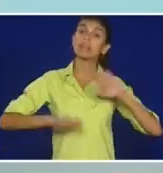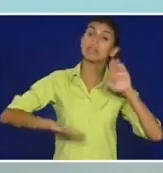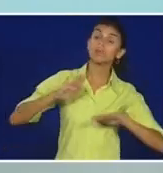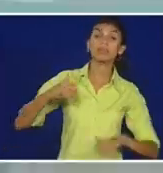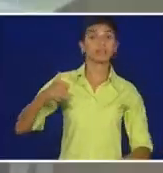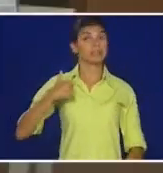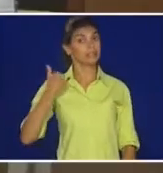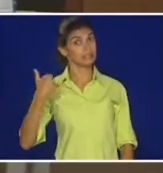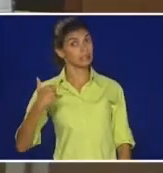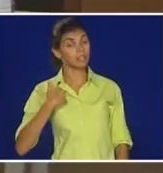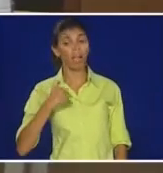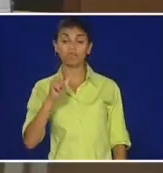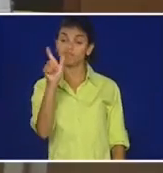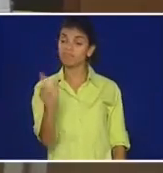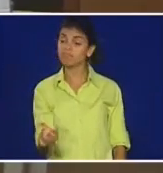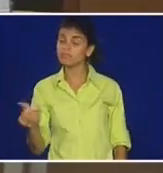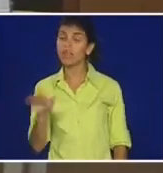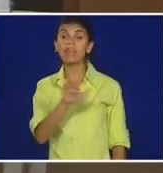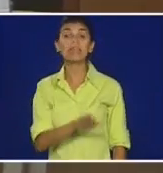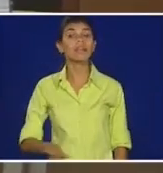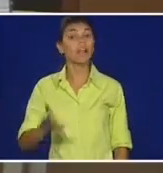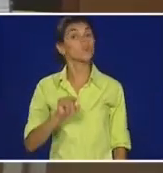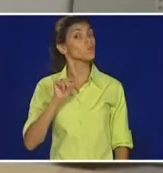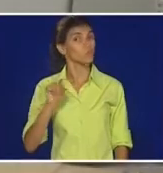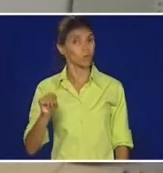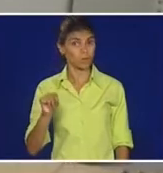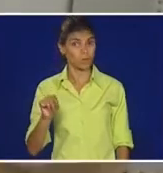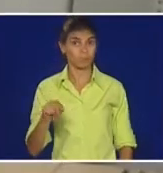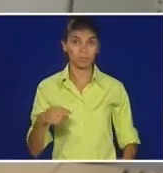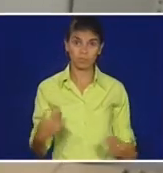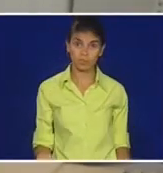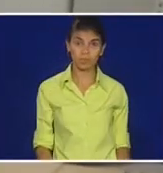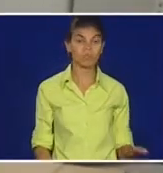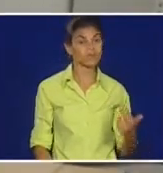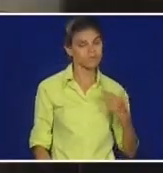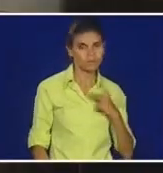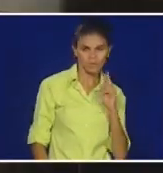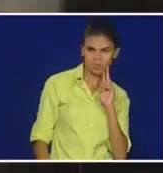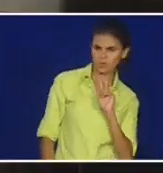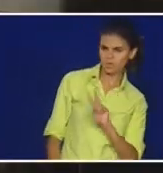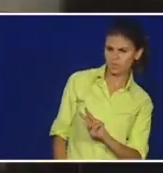criança envolvida. Antônio, o fio aperta.